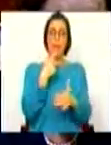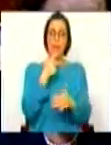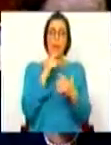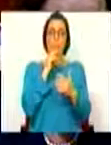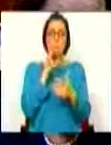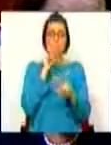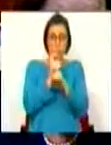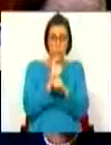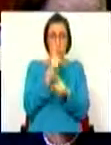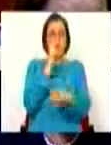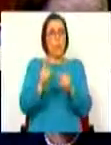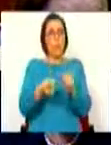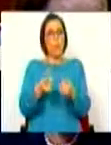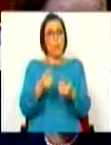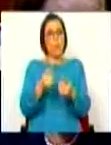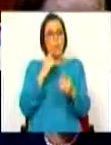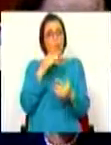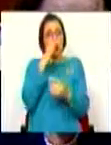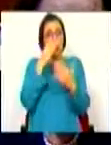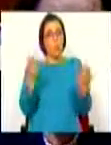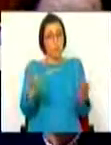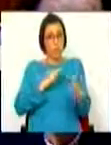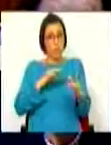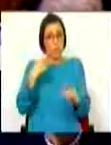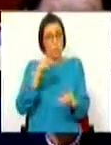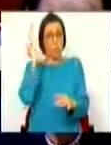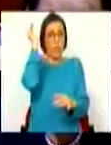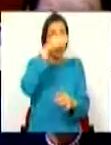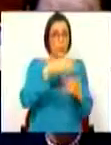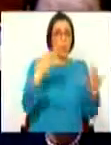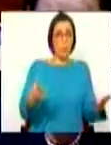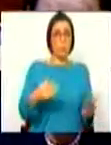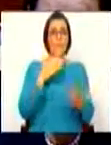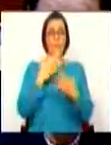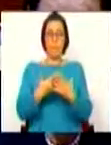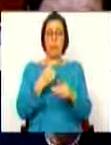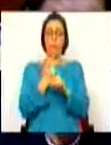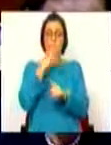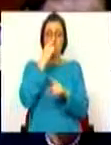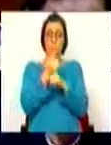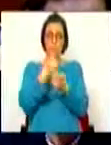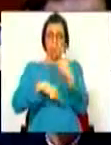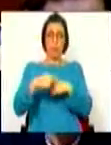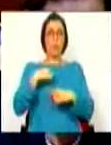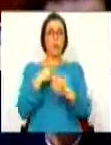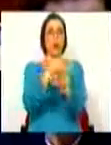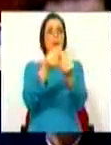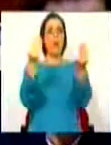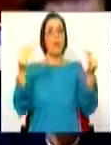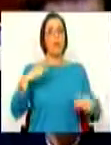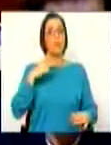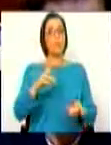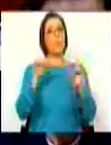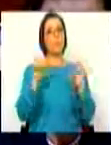e apurar aquilo que suscita curiosidade ao Sr. Presidente da República, suscita seguramente curiosidade a muitos